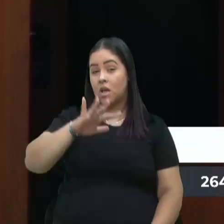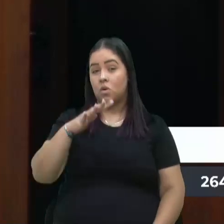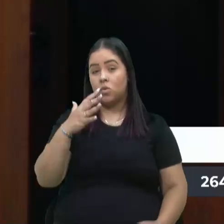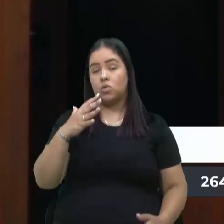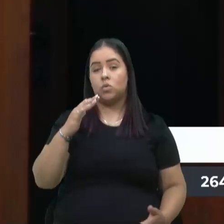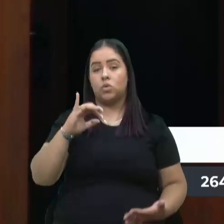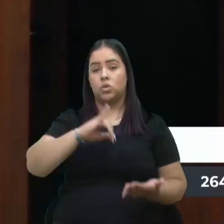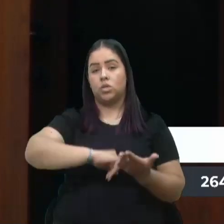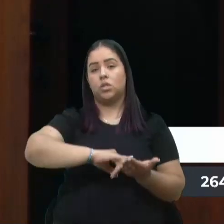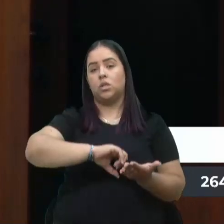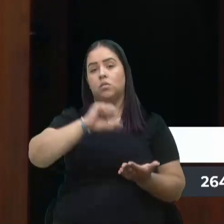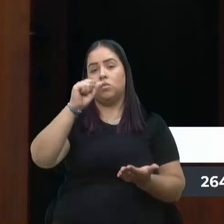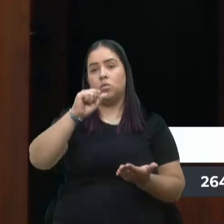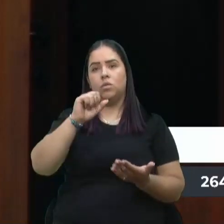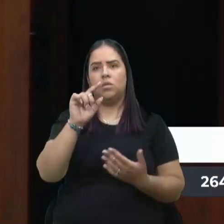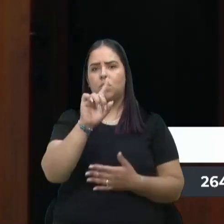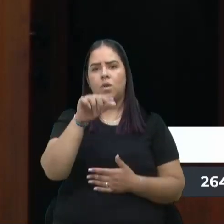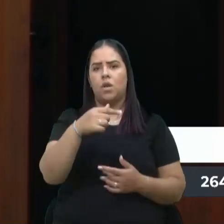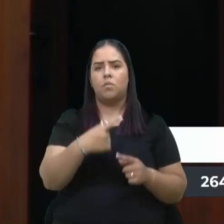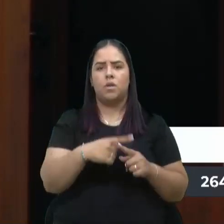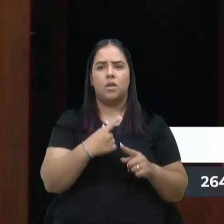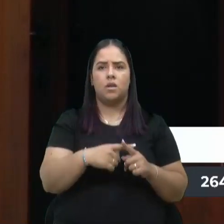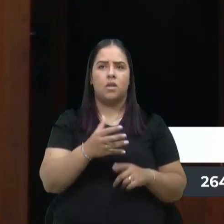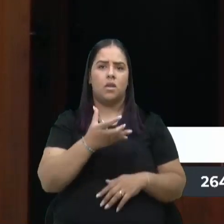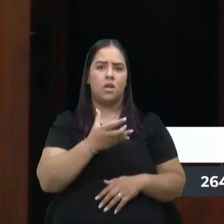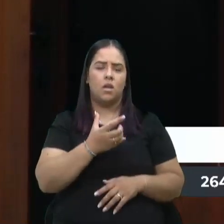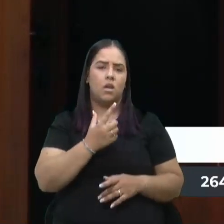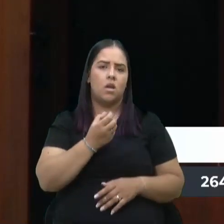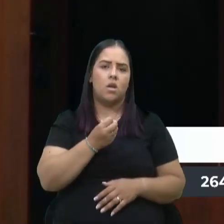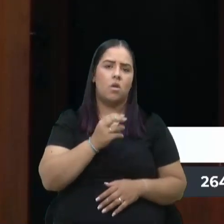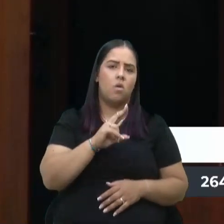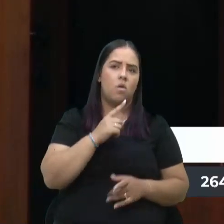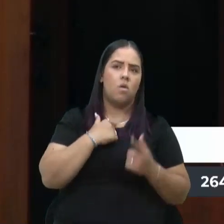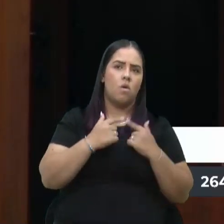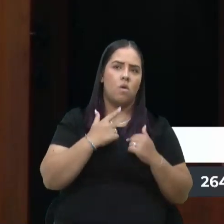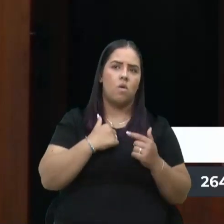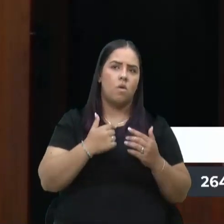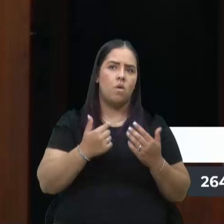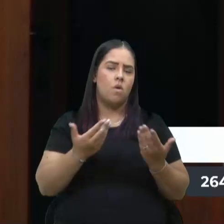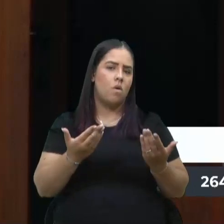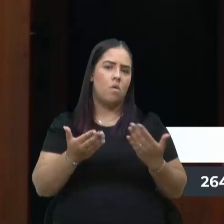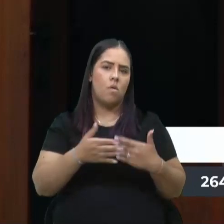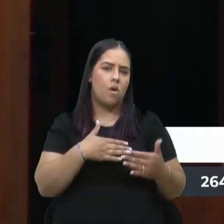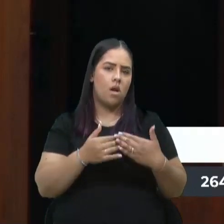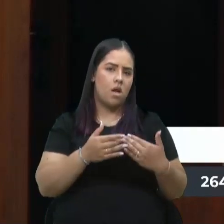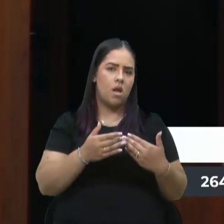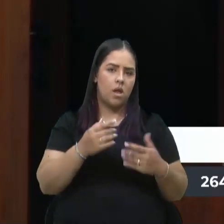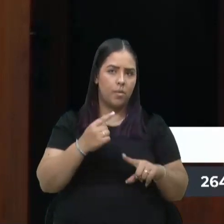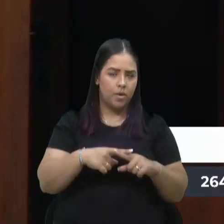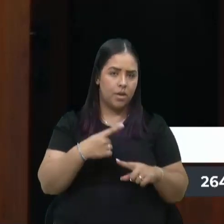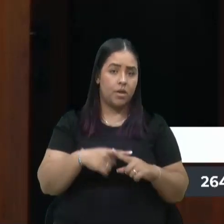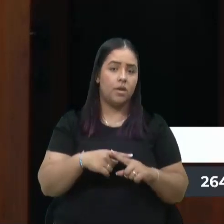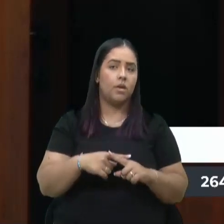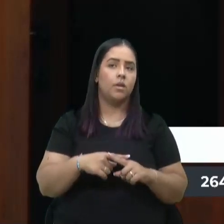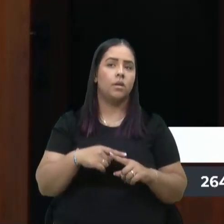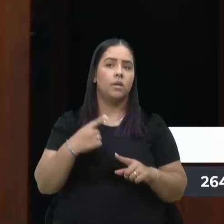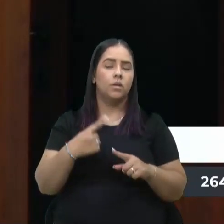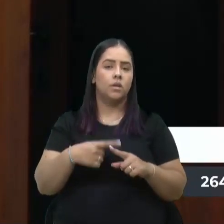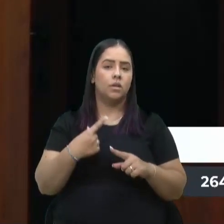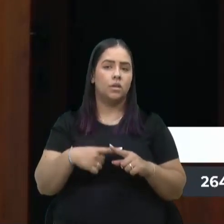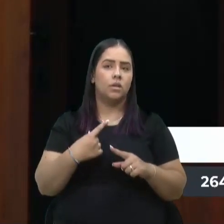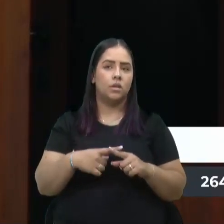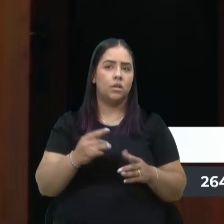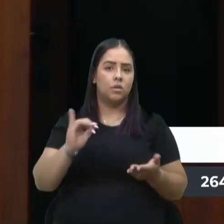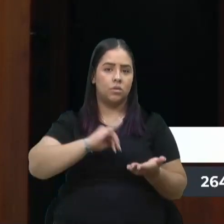tributários. Não porque querem, não porque gostam, ou porque qualquer outro motivo. A carga tributária no Brasil